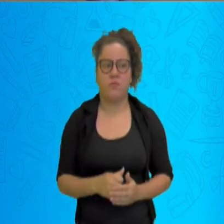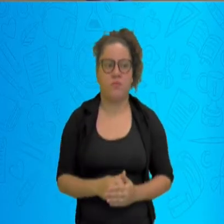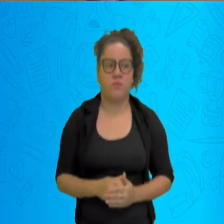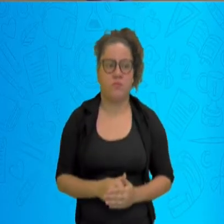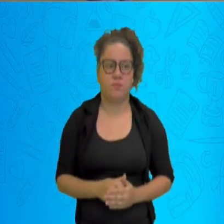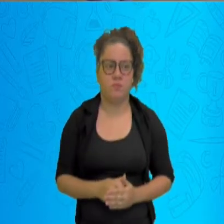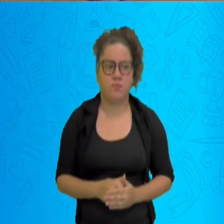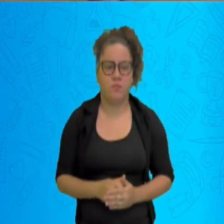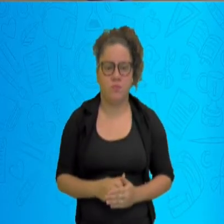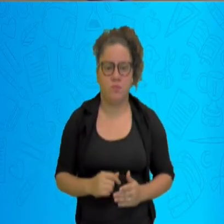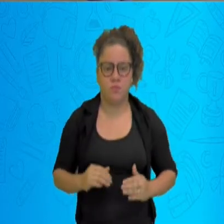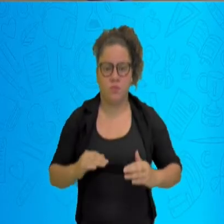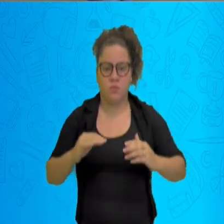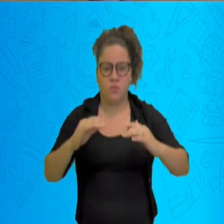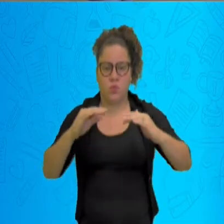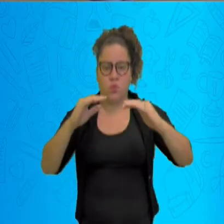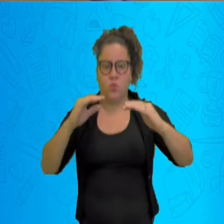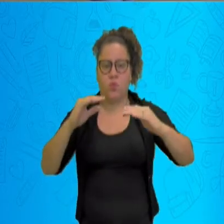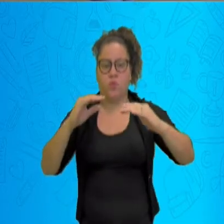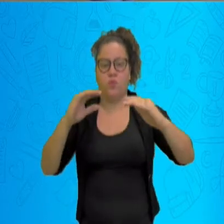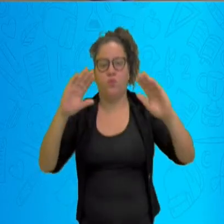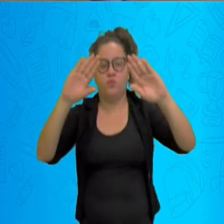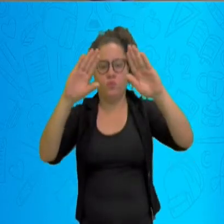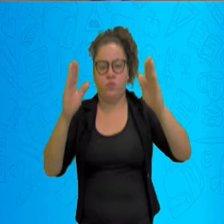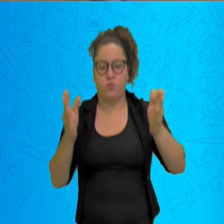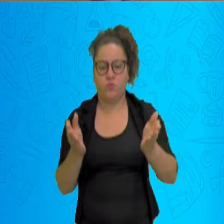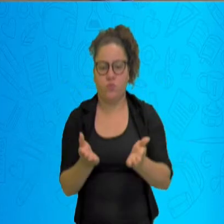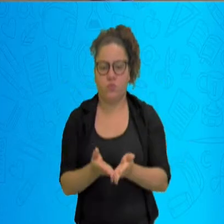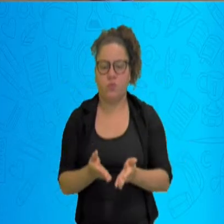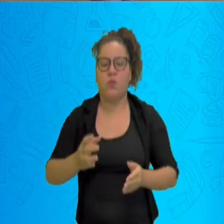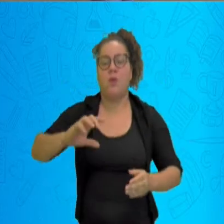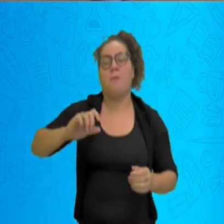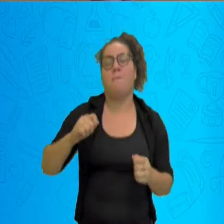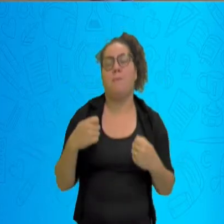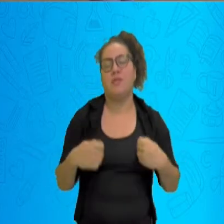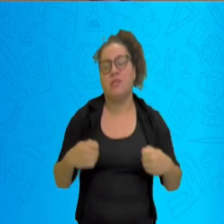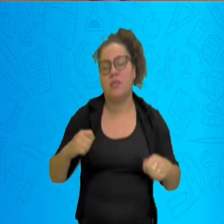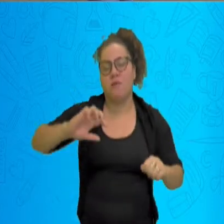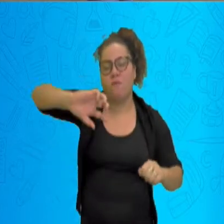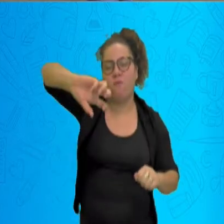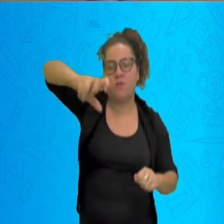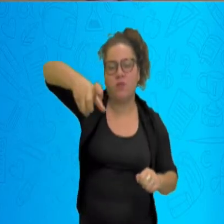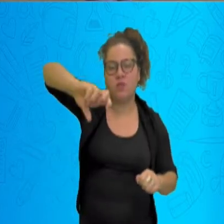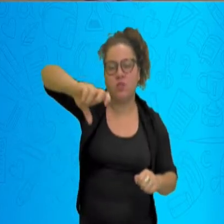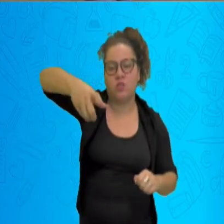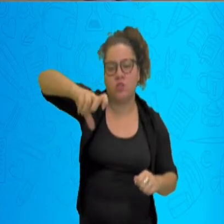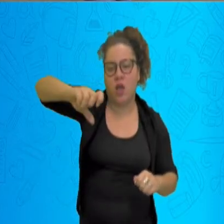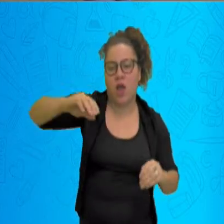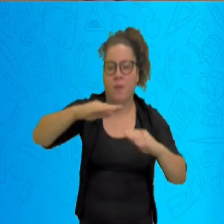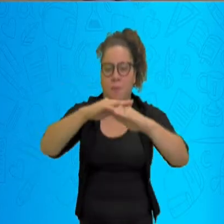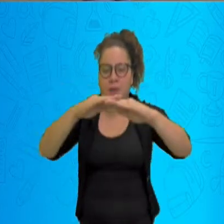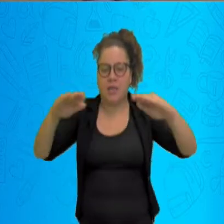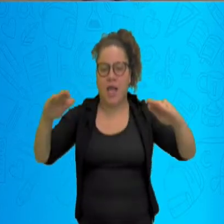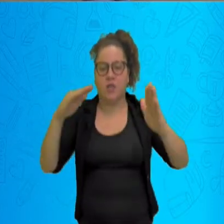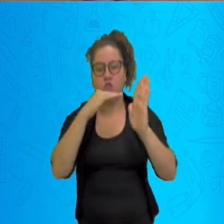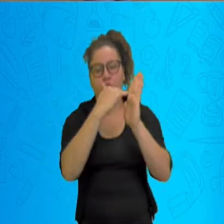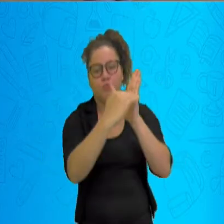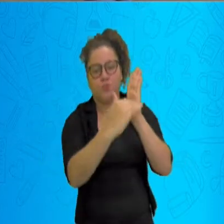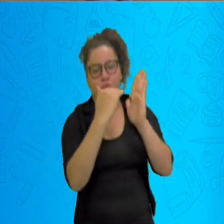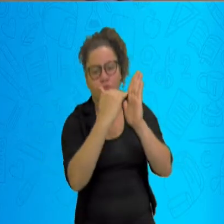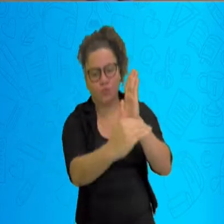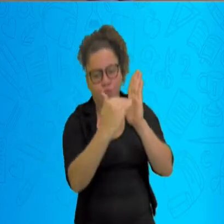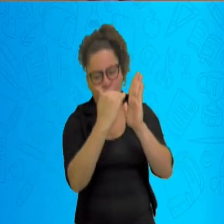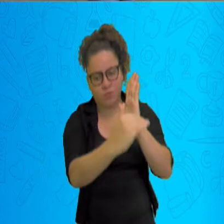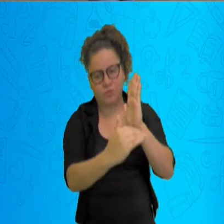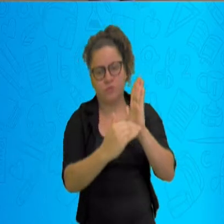essa vasilha pela metade, eu ia ter que fechar a torneira quando alcançasse a medida que eu queria. Então,